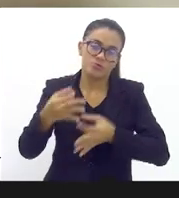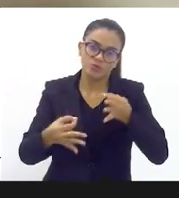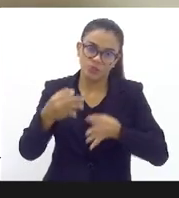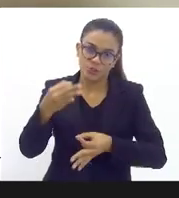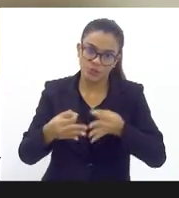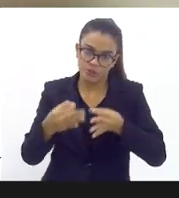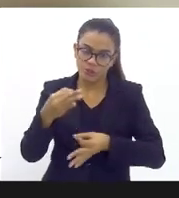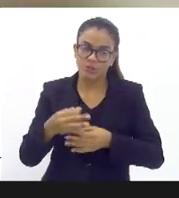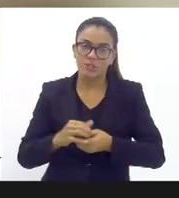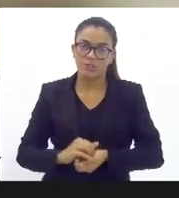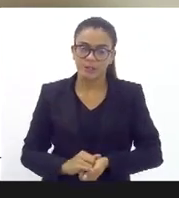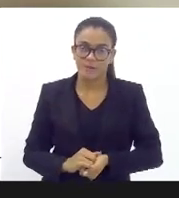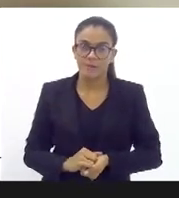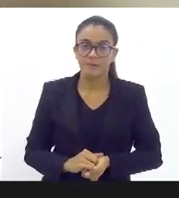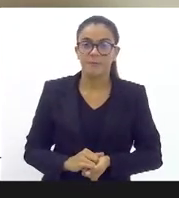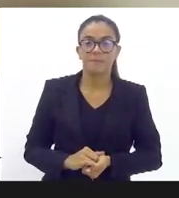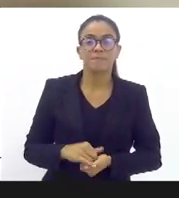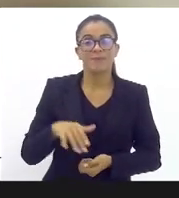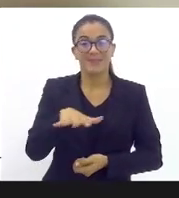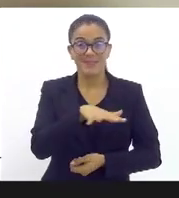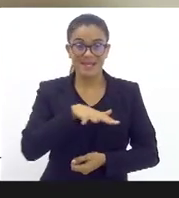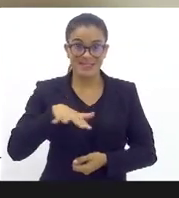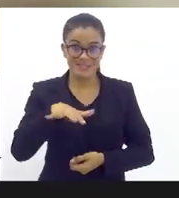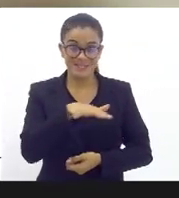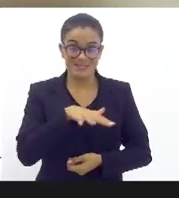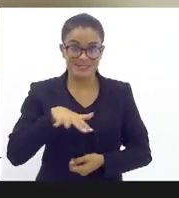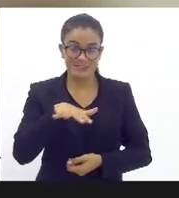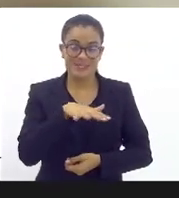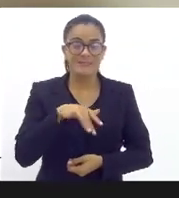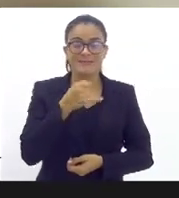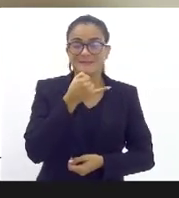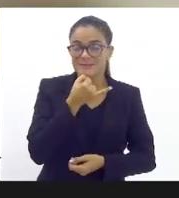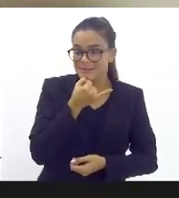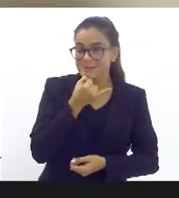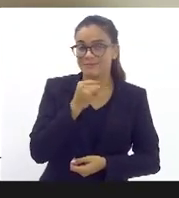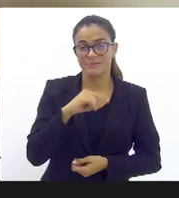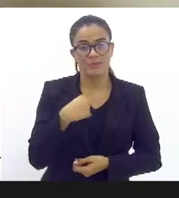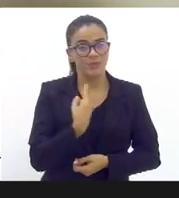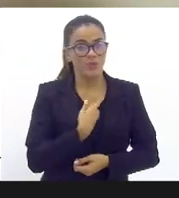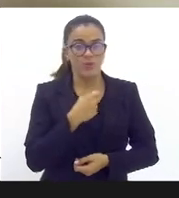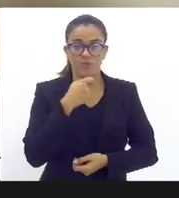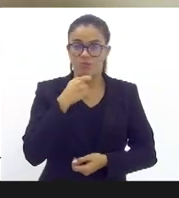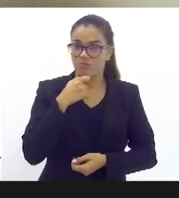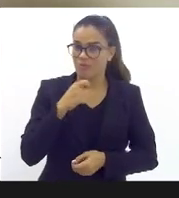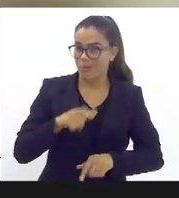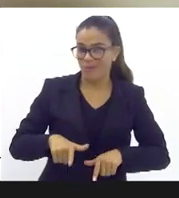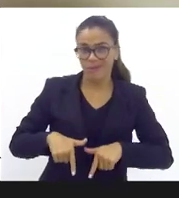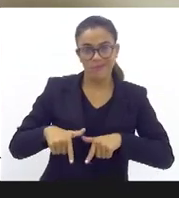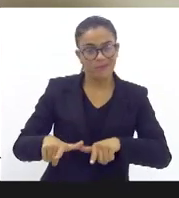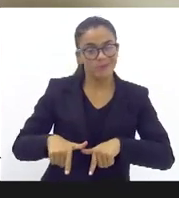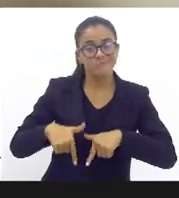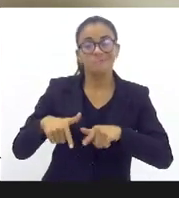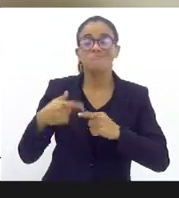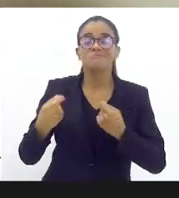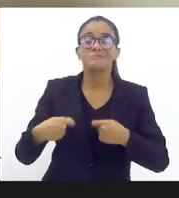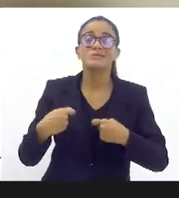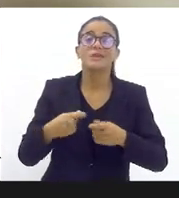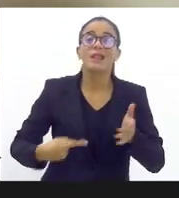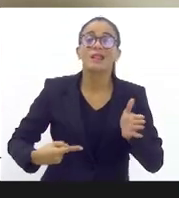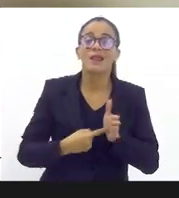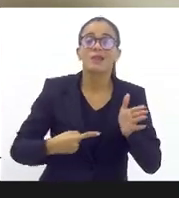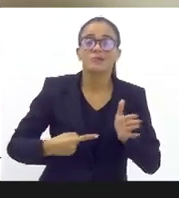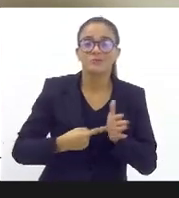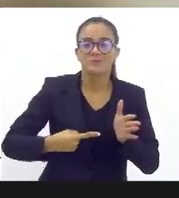Judiciário. Nessa área, infelizmente, nós não temos muita atuação, porque nós dependemos de